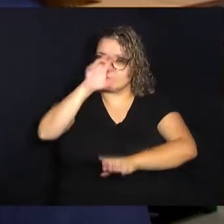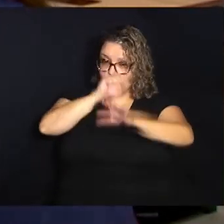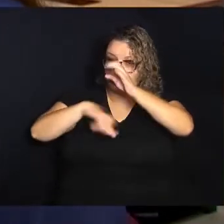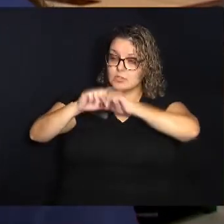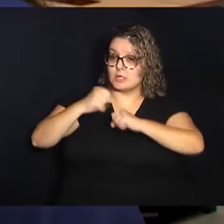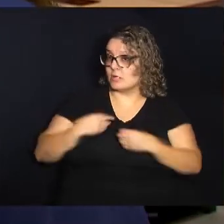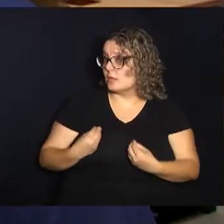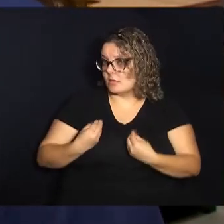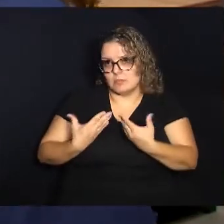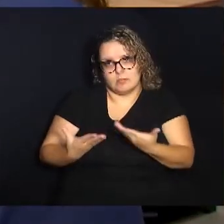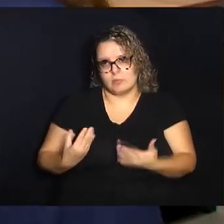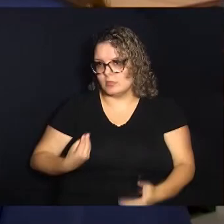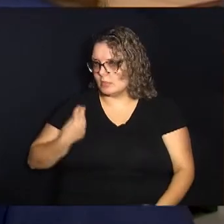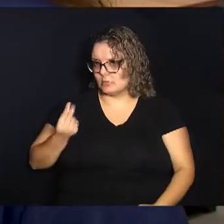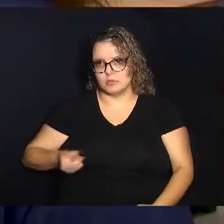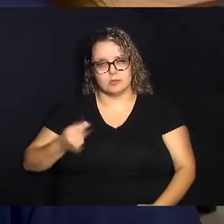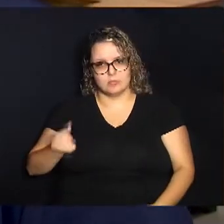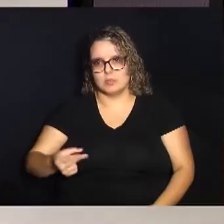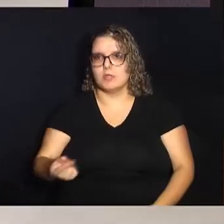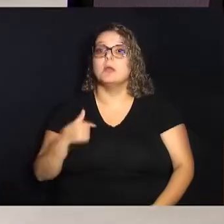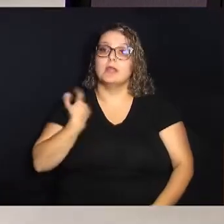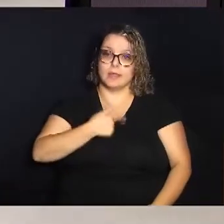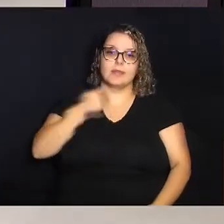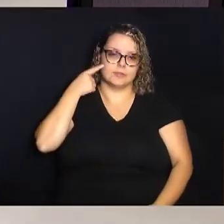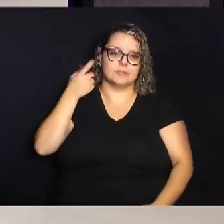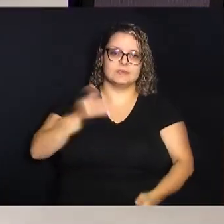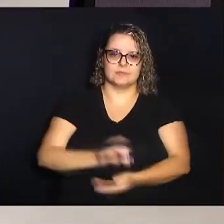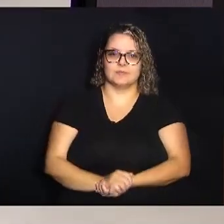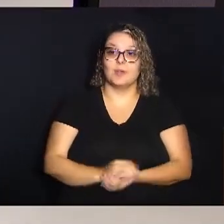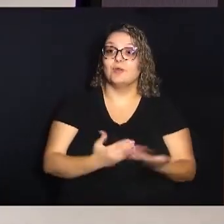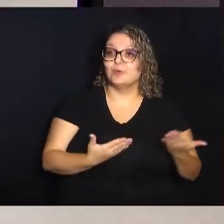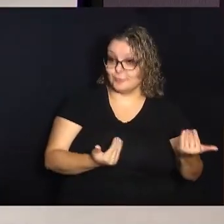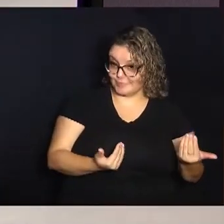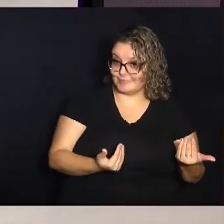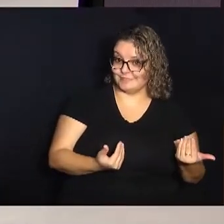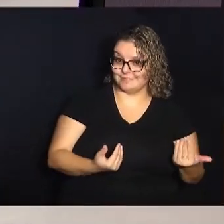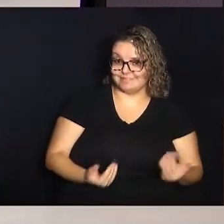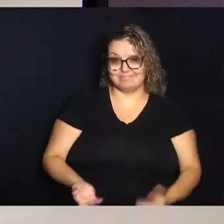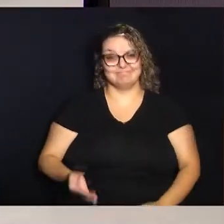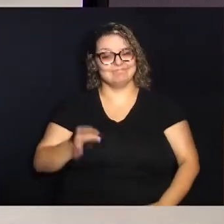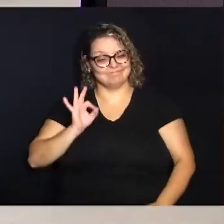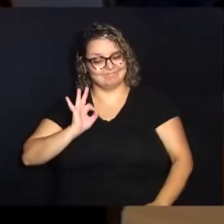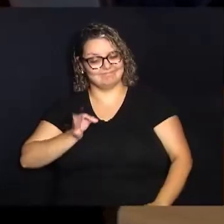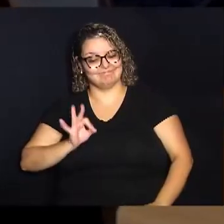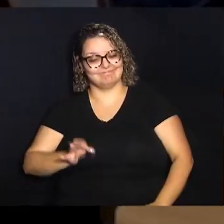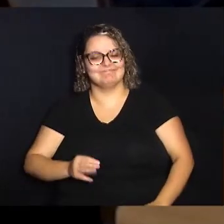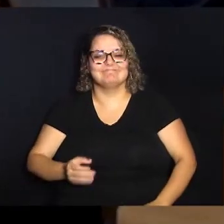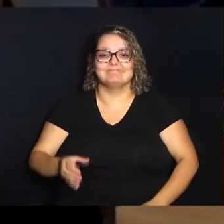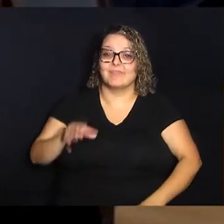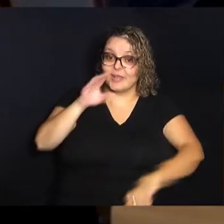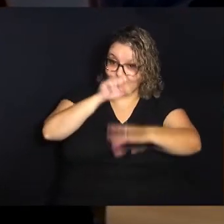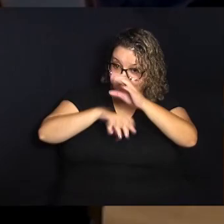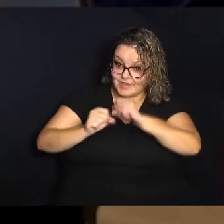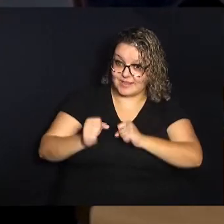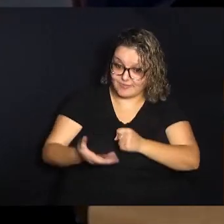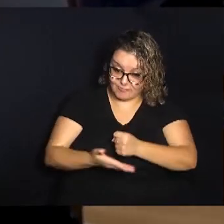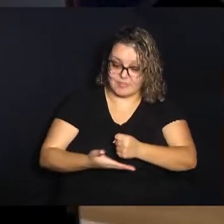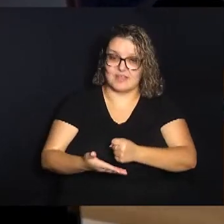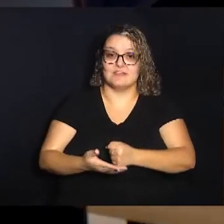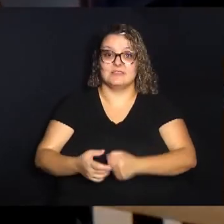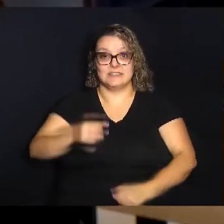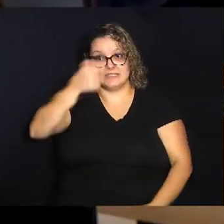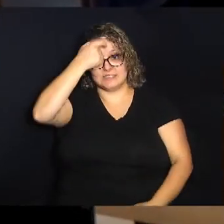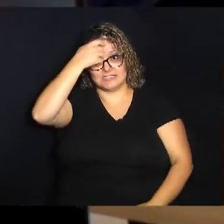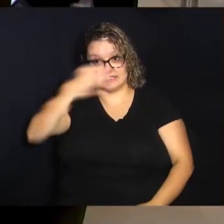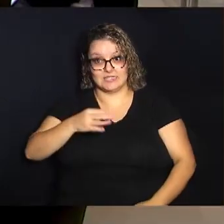levar isso para sempre, né? Essa é a nossa ideia. Os jovens beberam da fonte com exemplos de cidadania e gestão pública pública